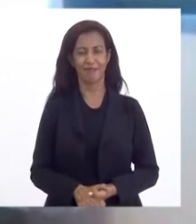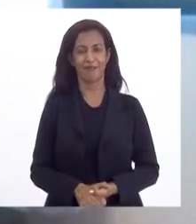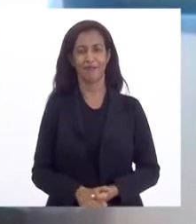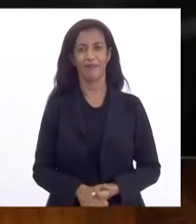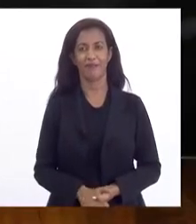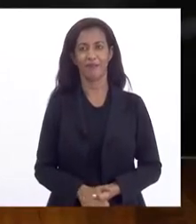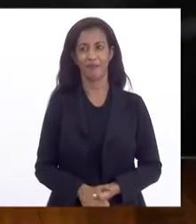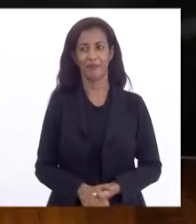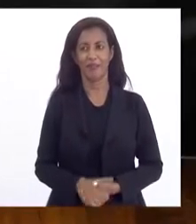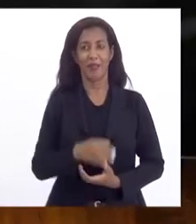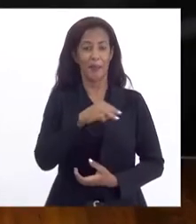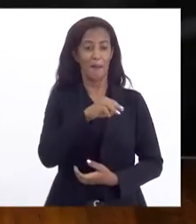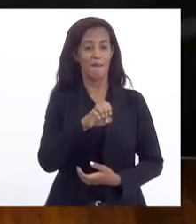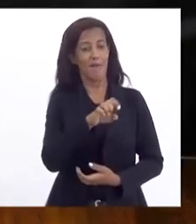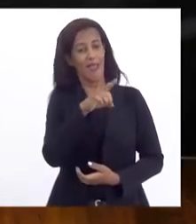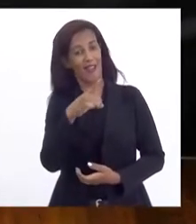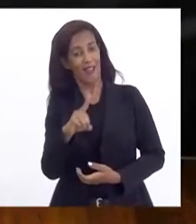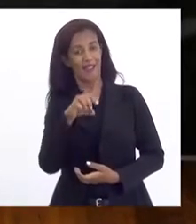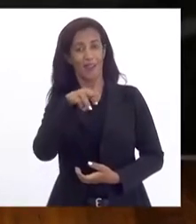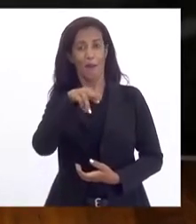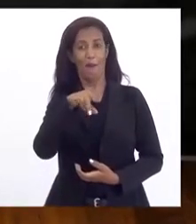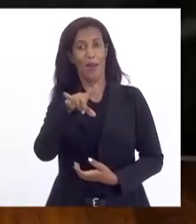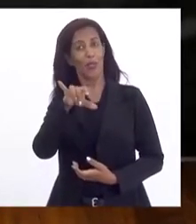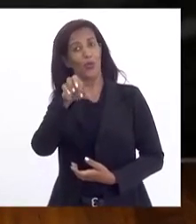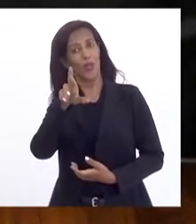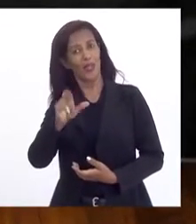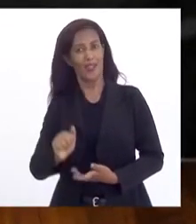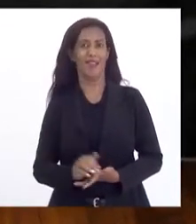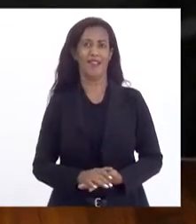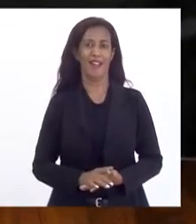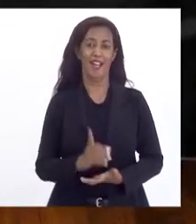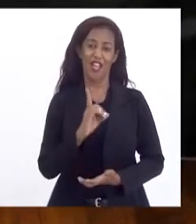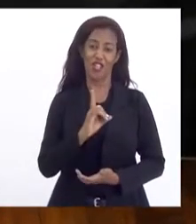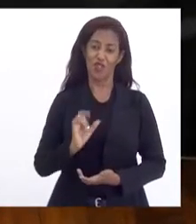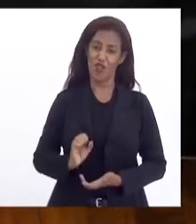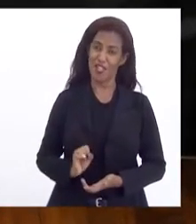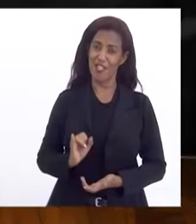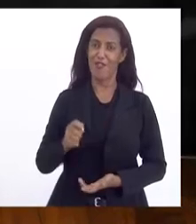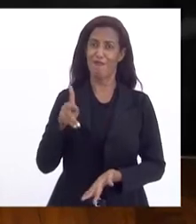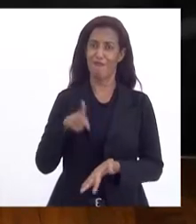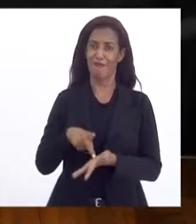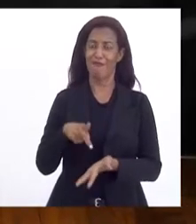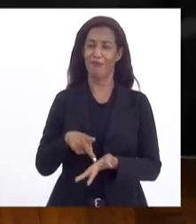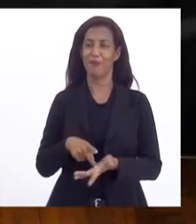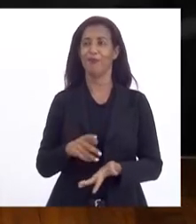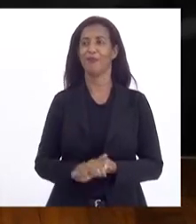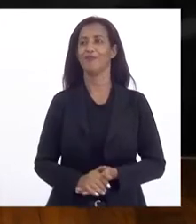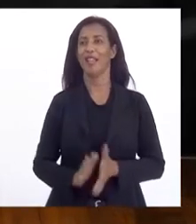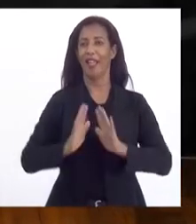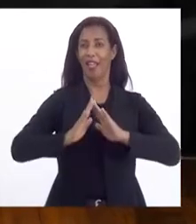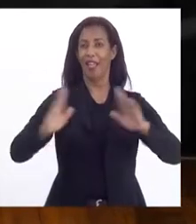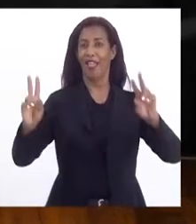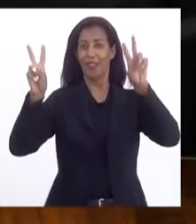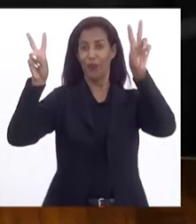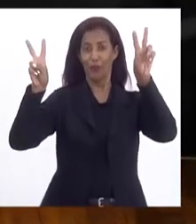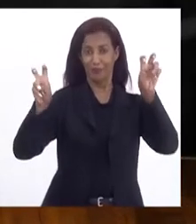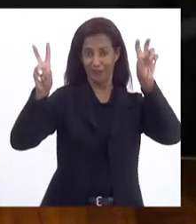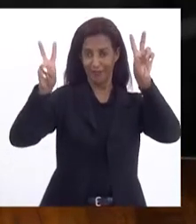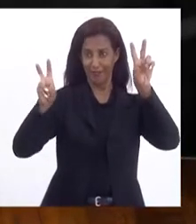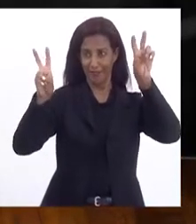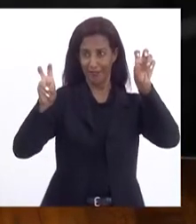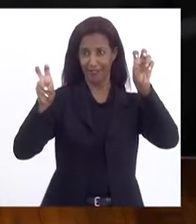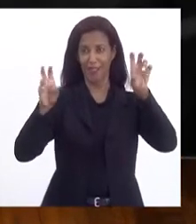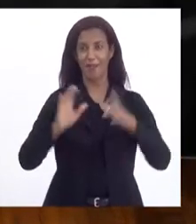Que é Mercadão de Madureira. Na verdade, isso aí é do nosso Dionísio mesmo. Não, mas é que o Mercadão.